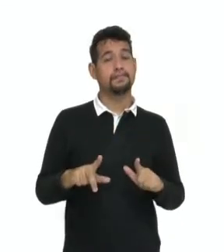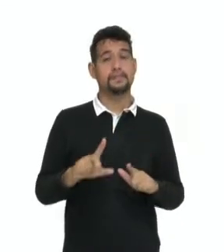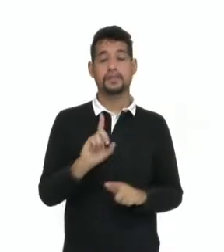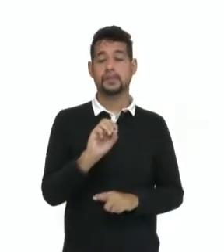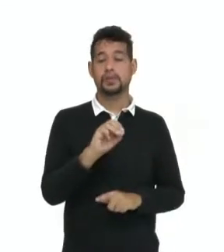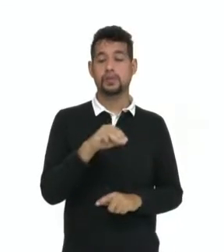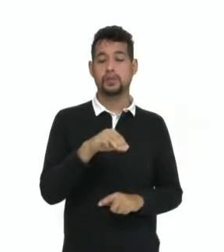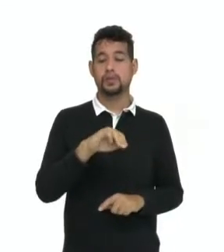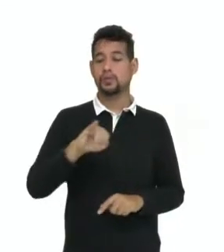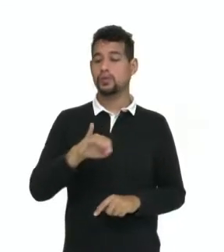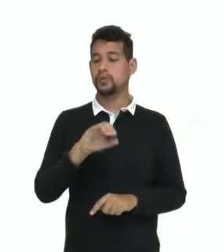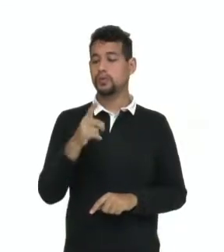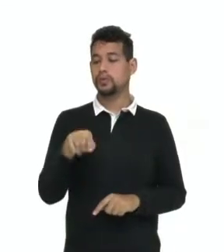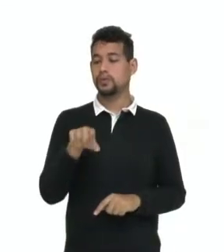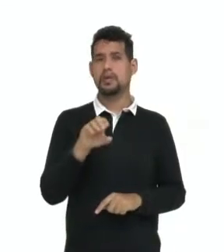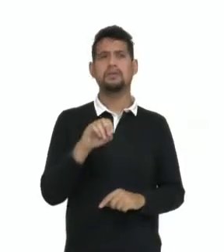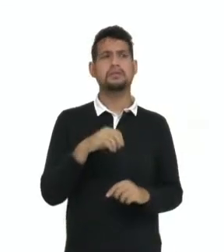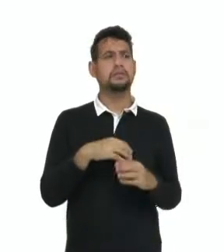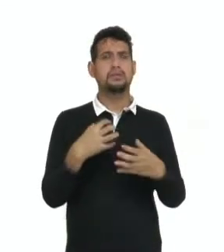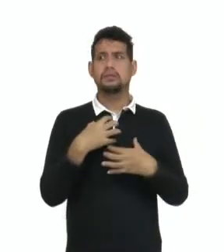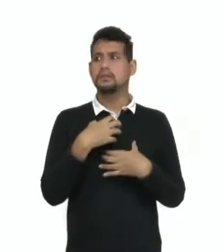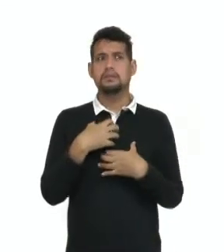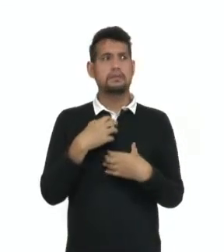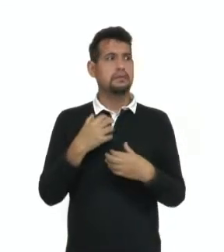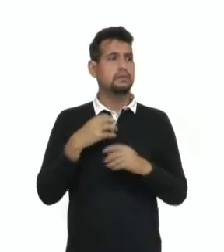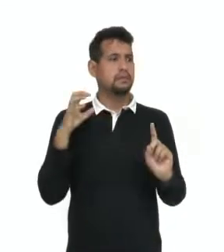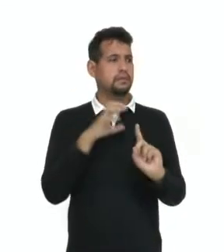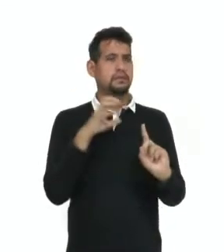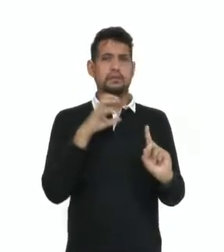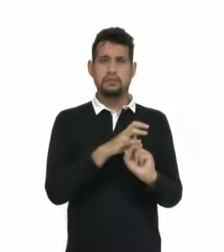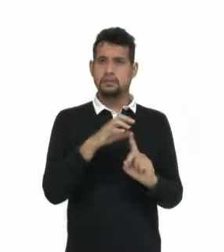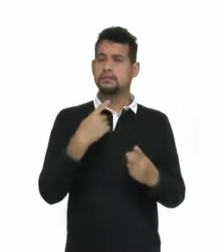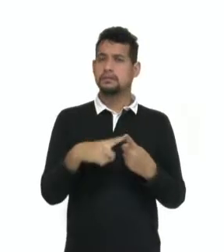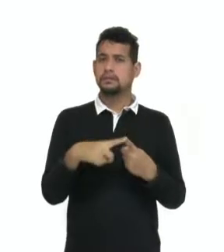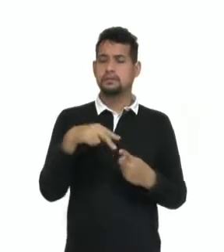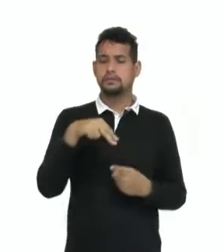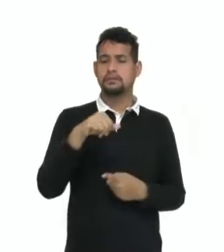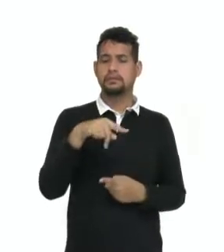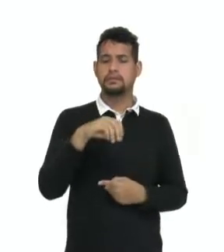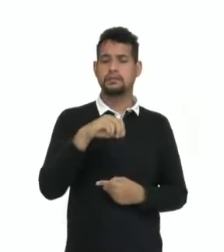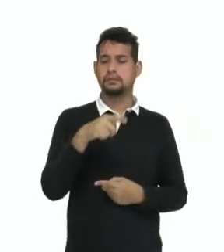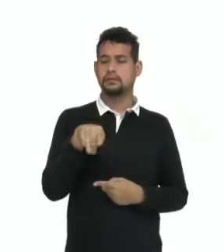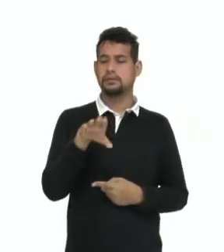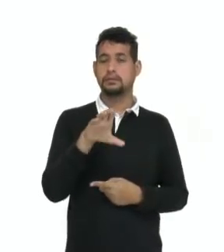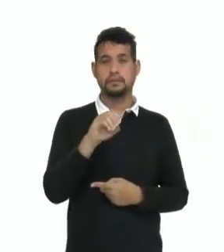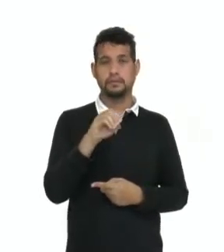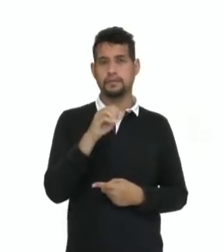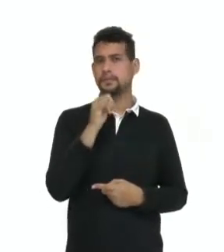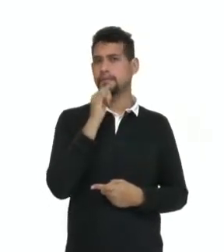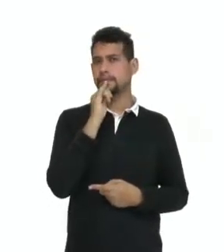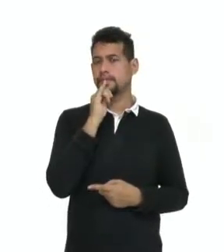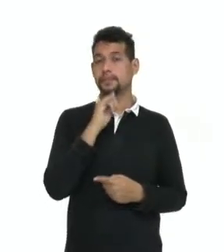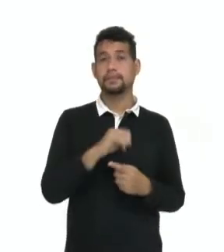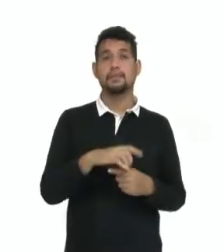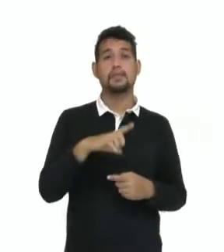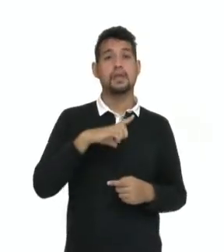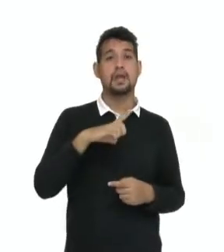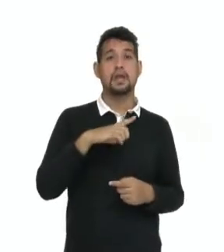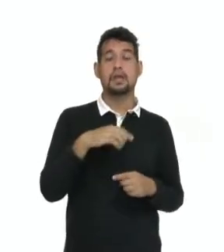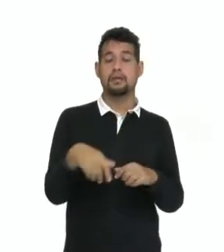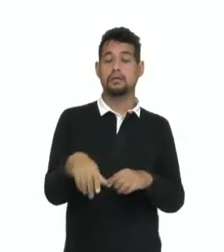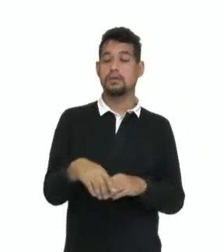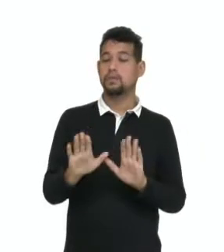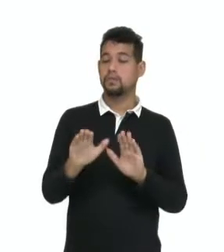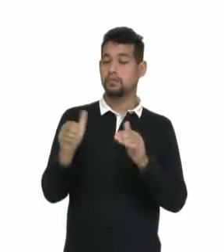VI quando ele se vê aí pressionado por conta da invasão napoleônica. De um lado, ele tem os